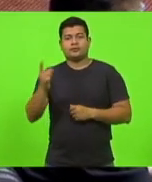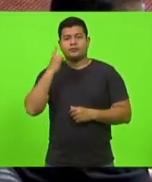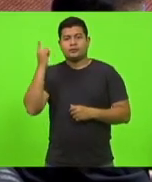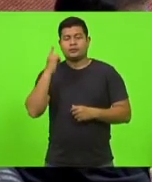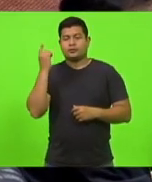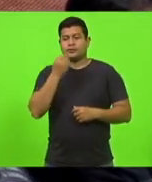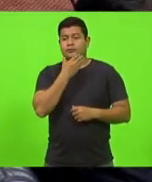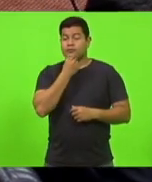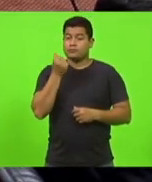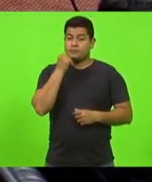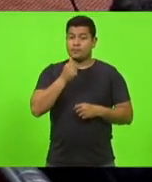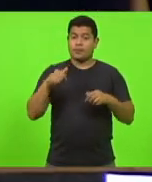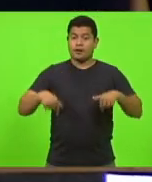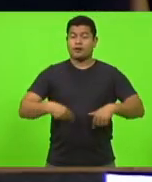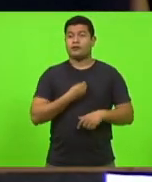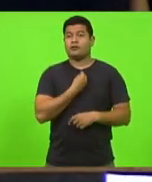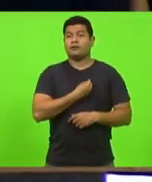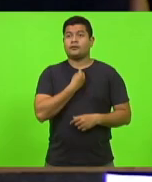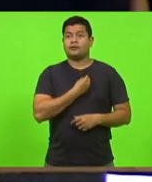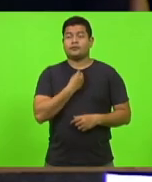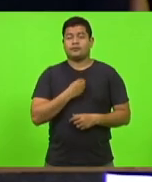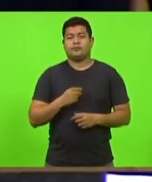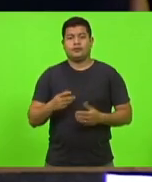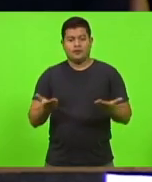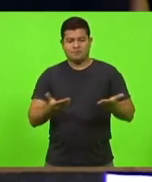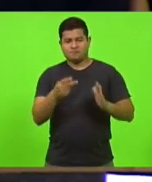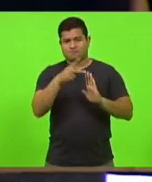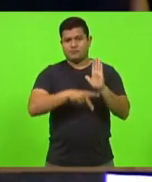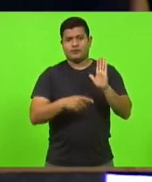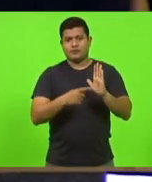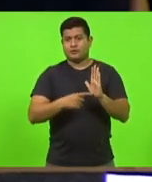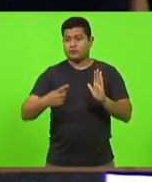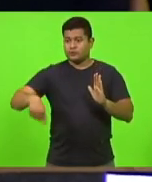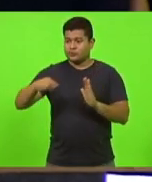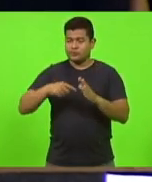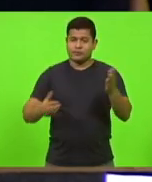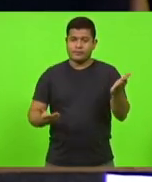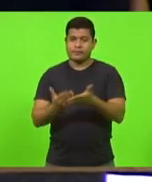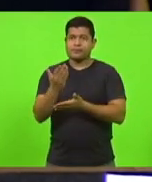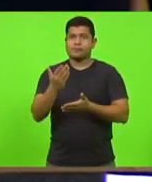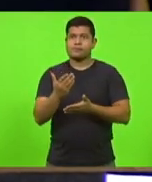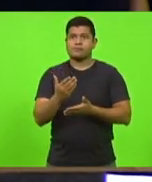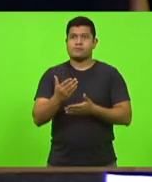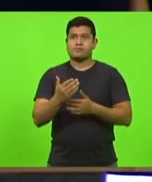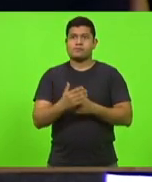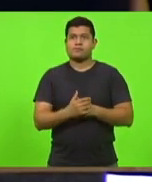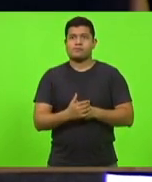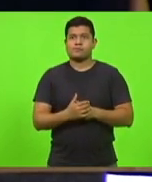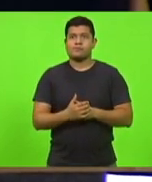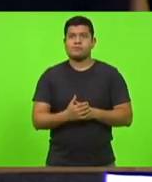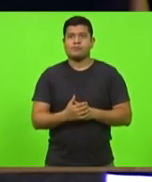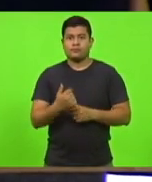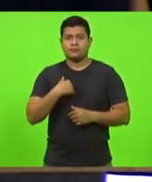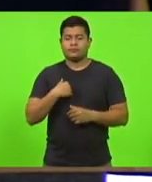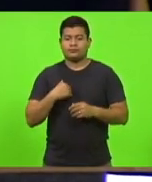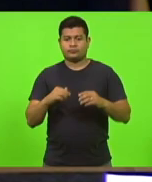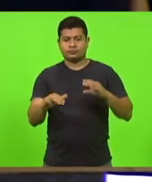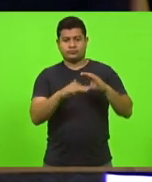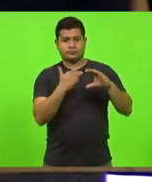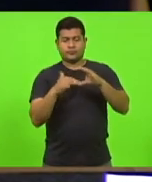presentes. Projeto hoje, senhor presidente, que nós estamos aprovando, eu recebi